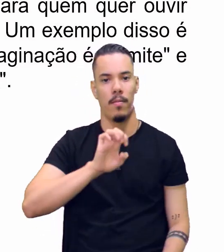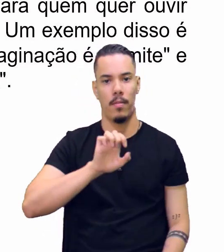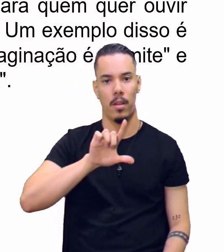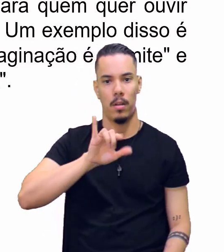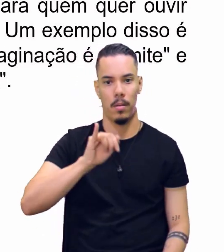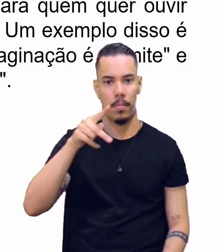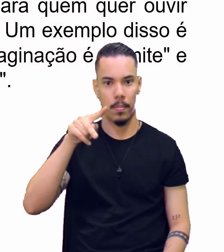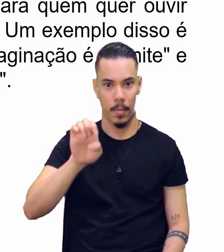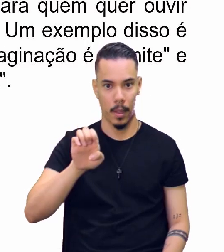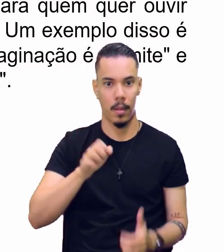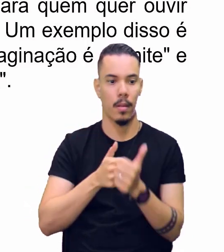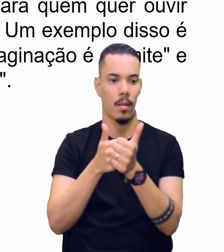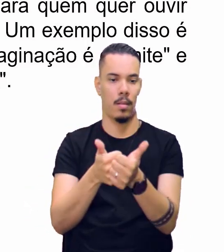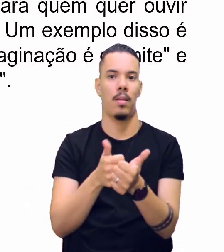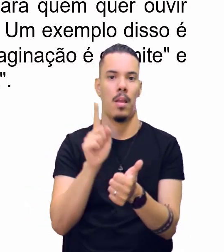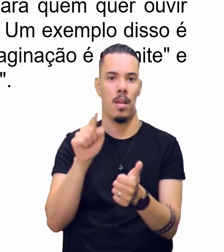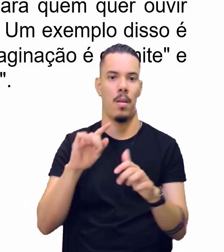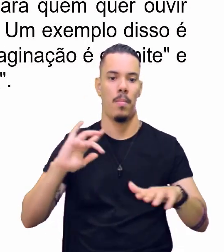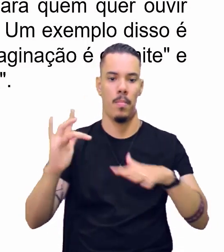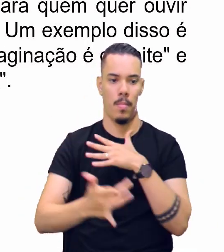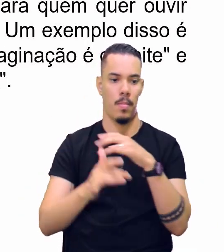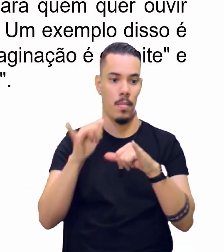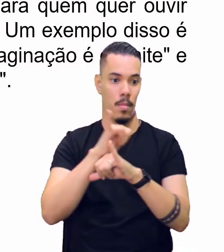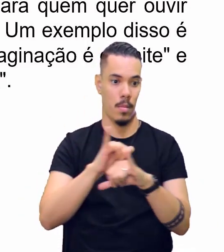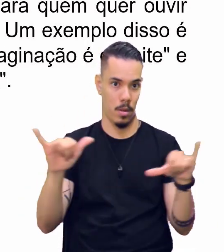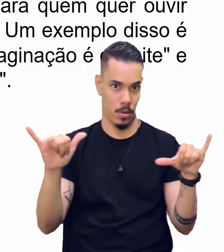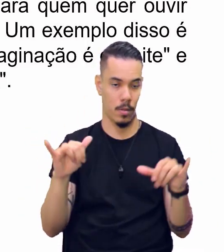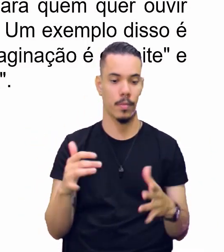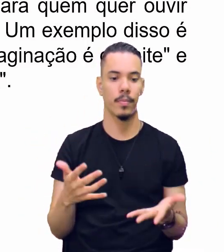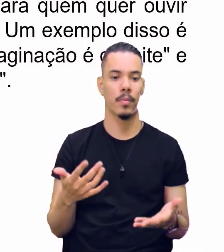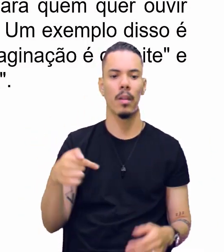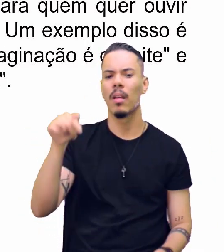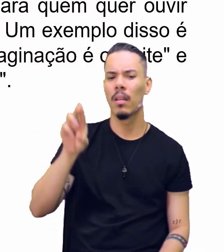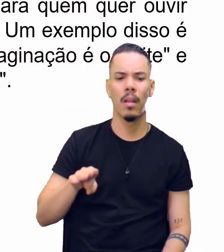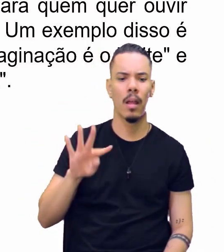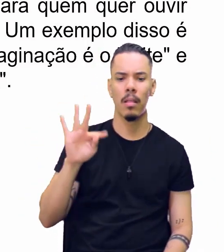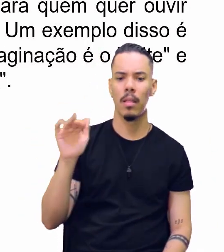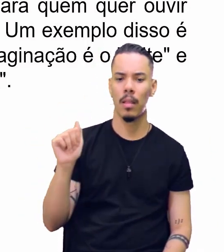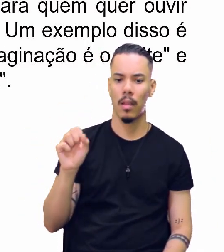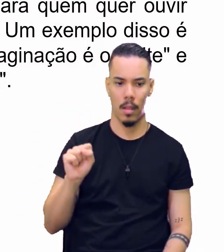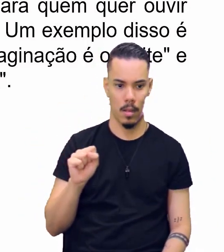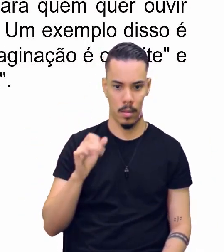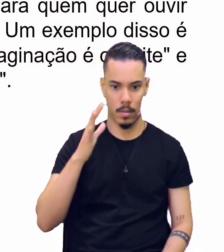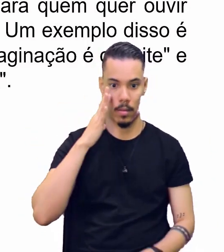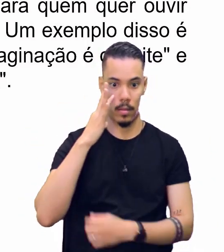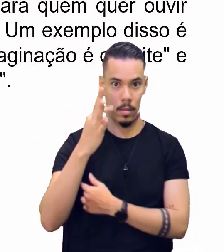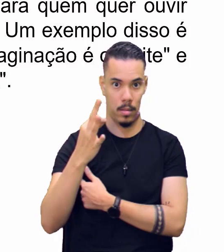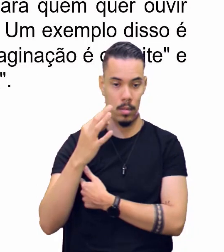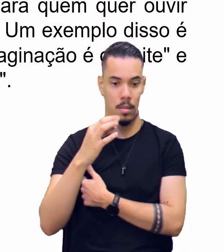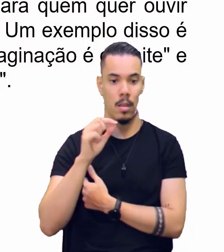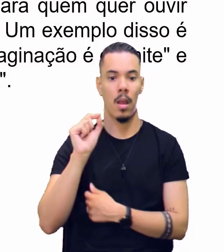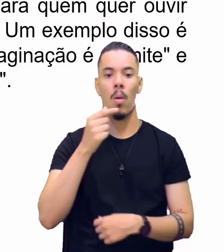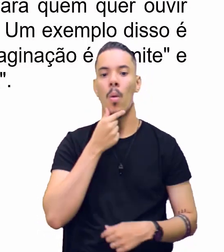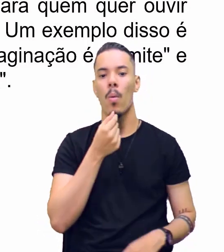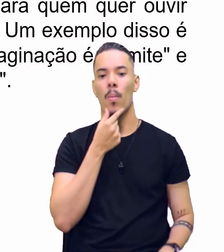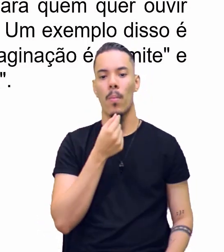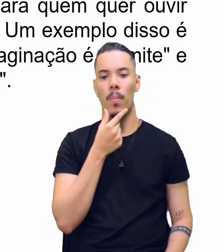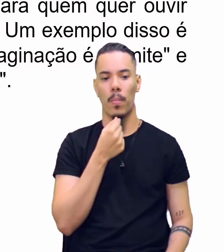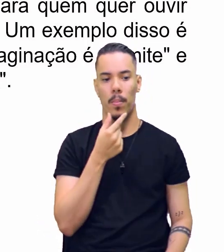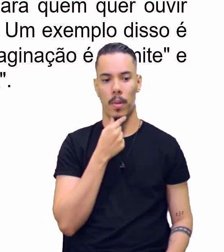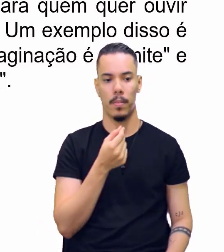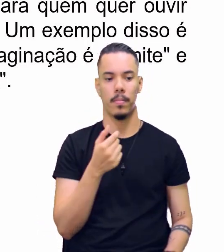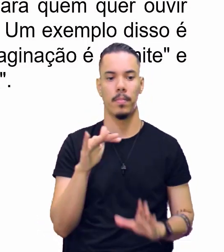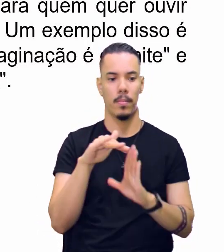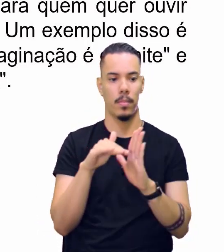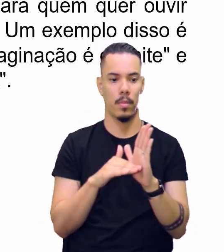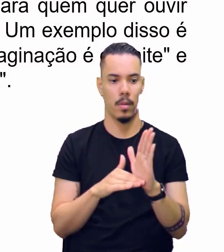da mídia, tá bom? E quem é Taz, né? Presta atenção, é o Marcelo Taz, âncora do